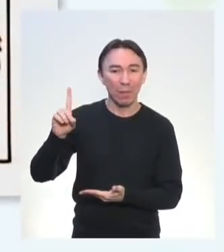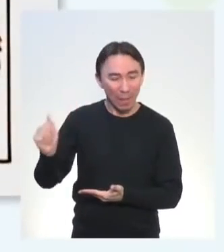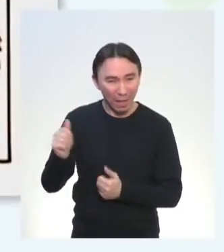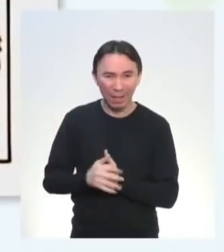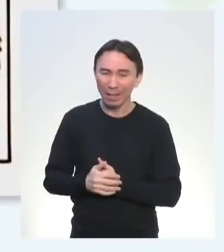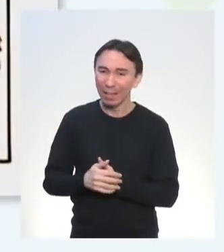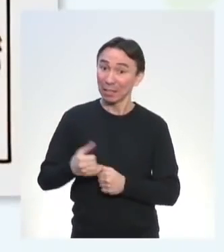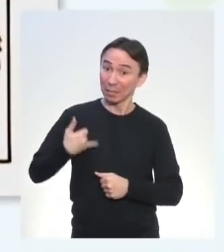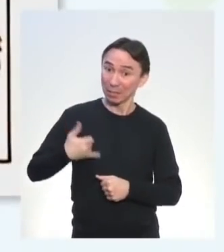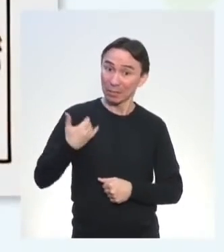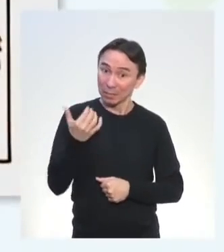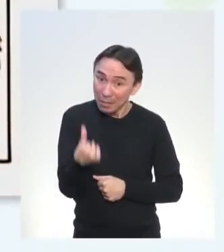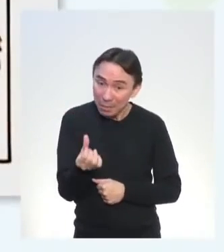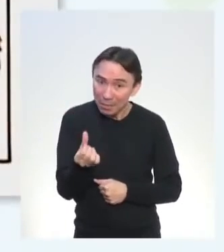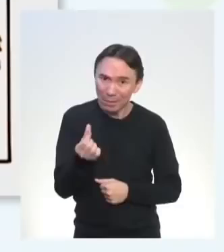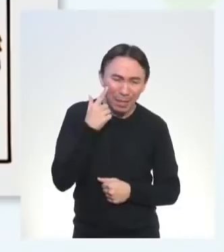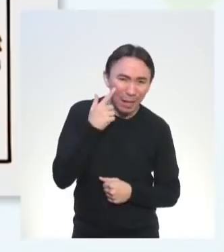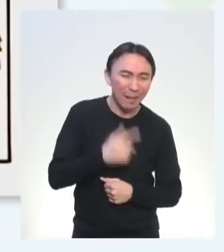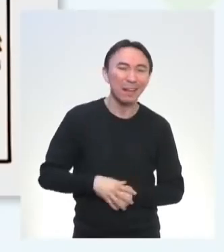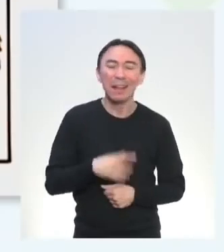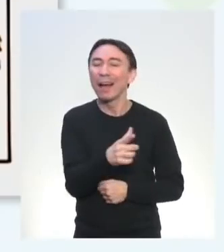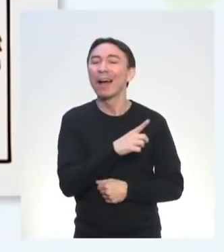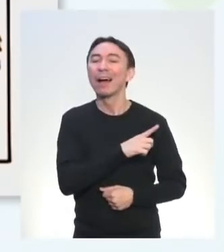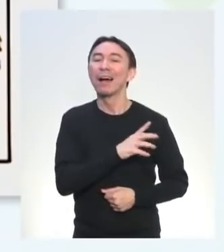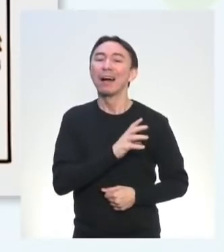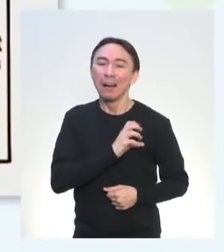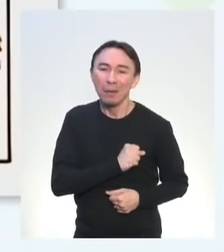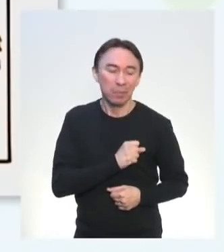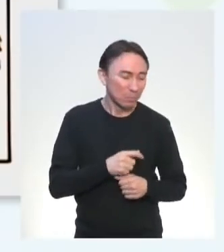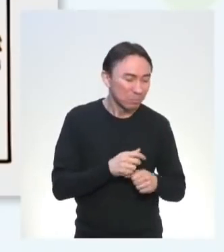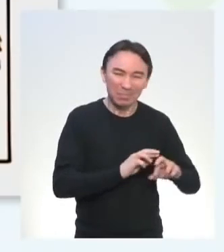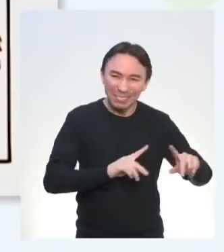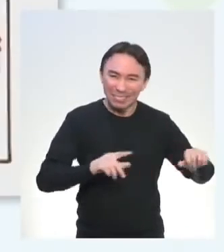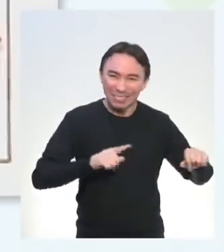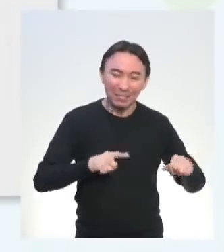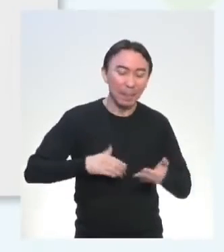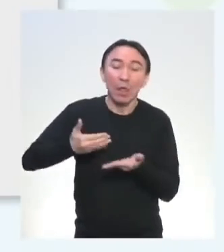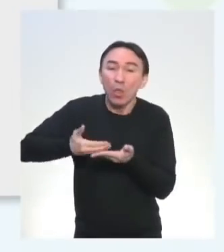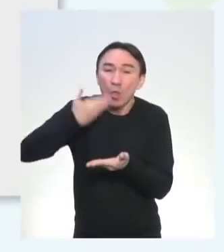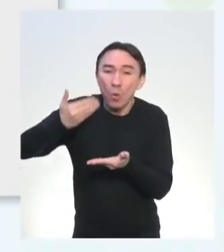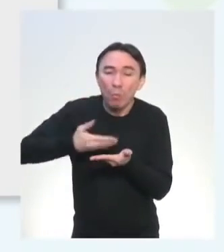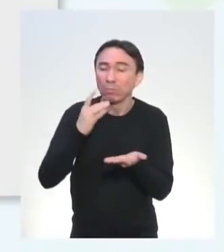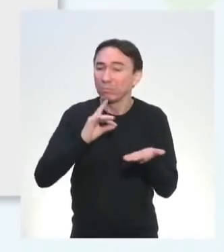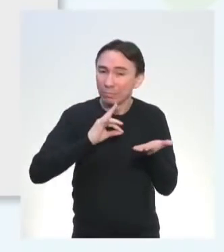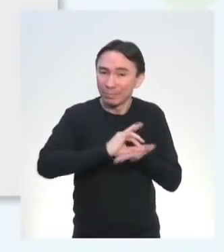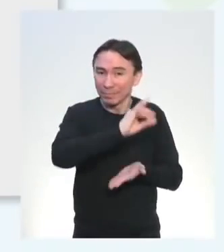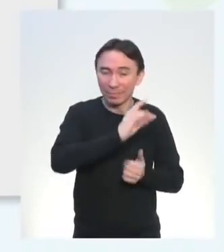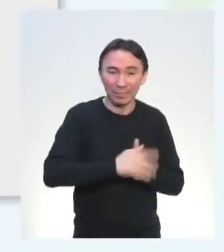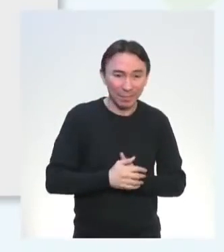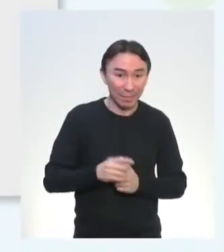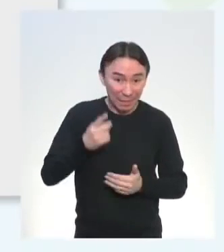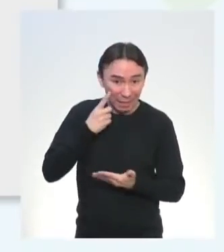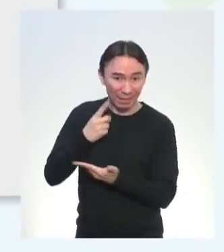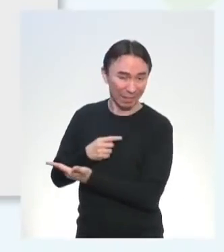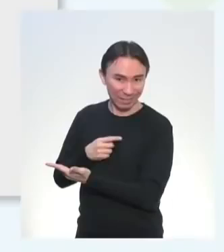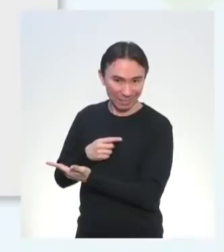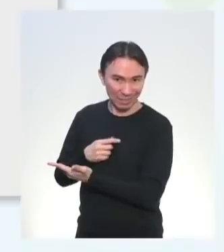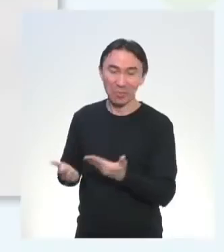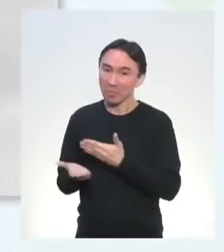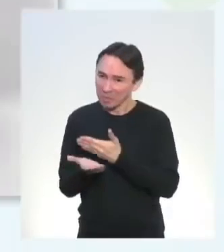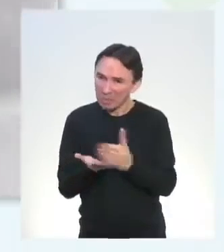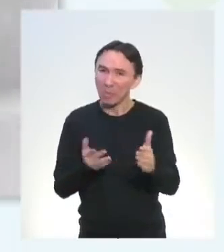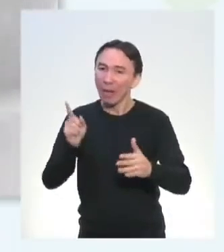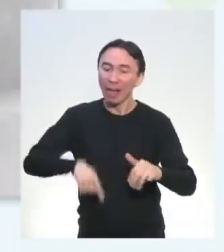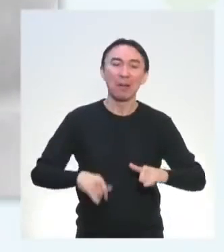sopa e tinha sempre uma resposta na ponta da língua. Idealizada inicialmente como peça publicitária,